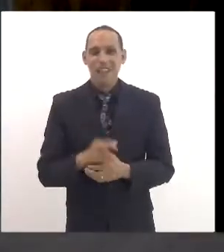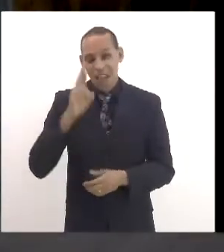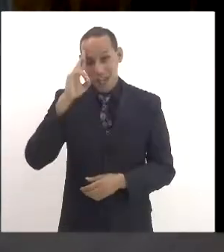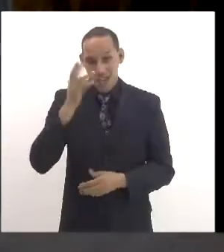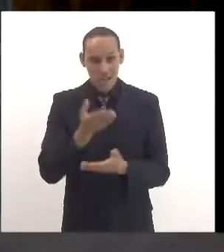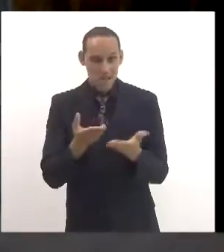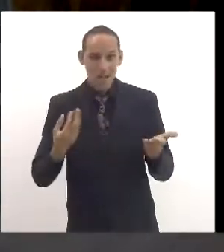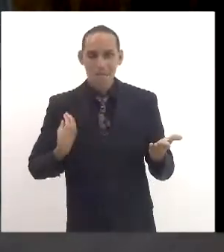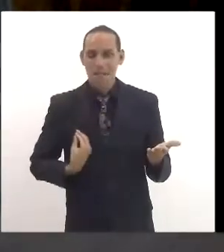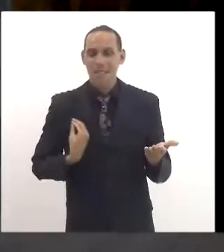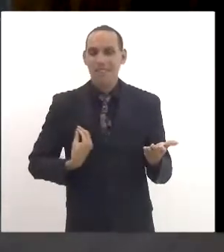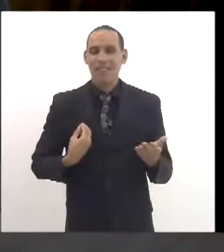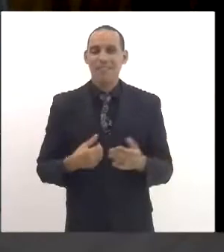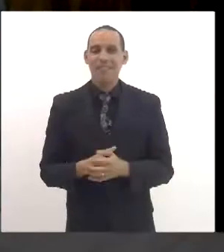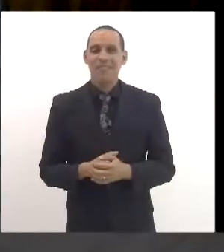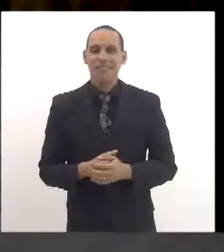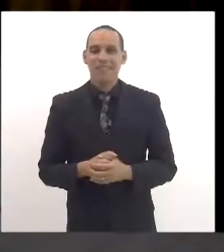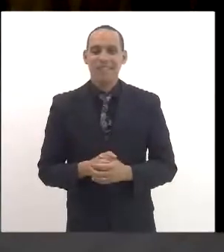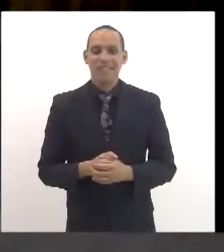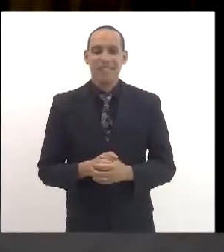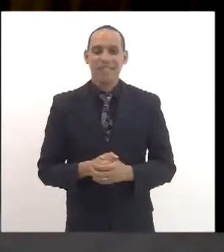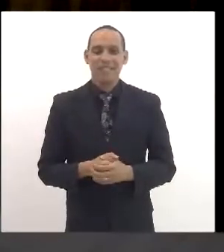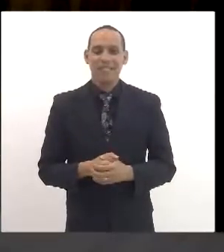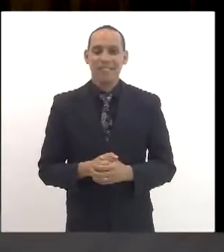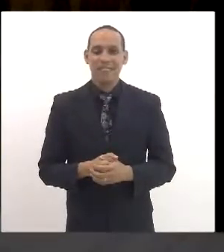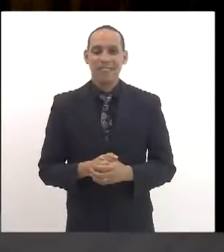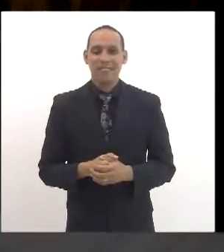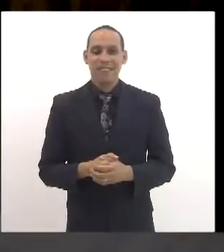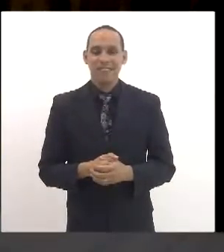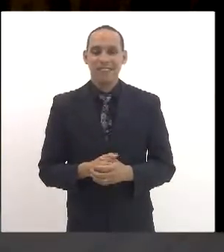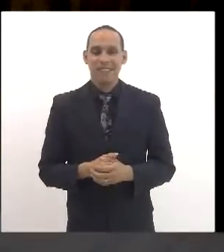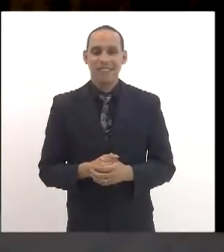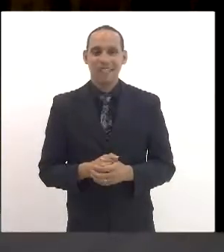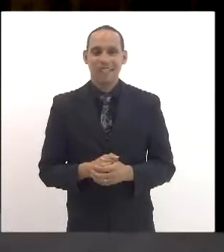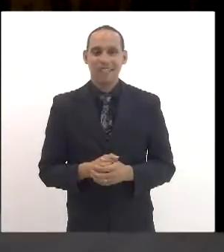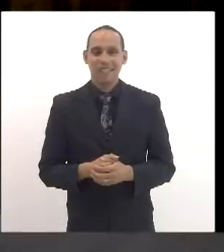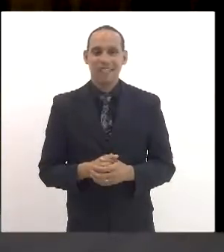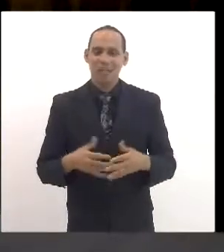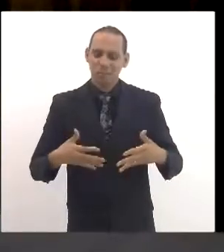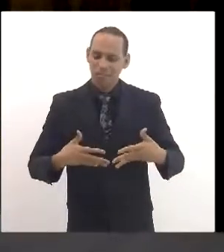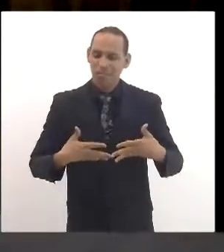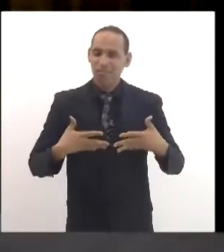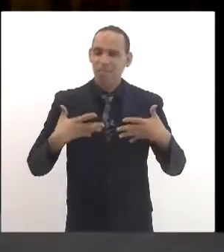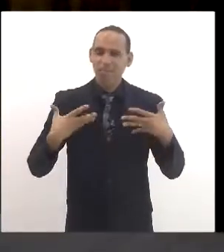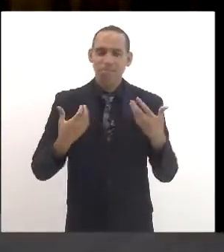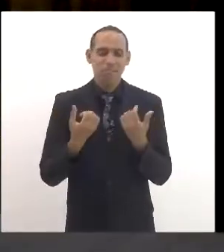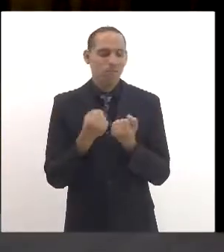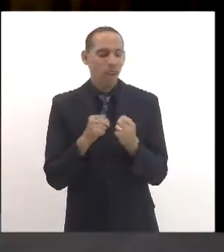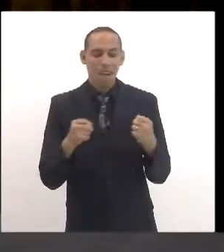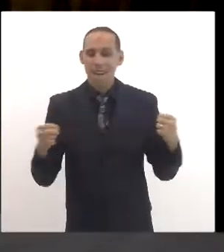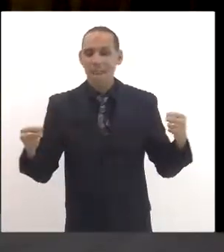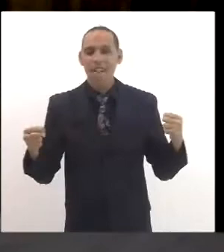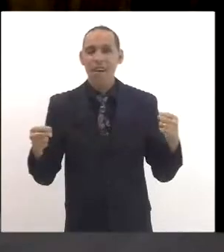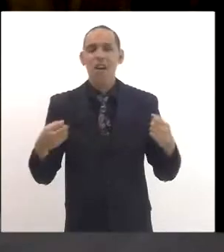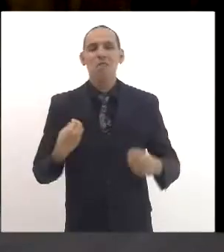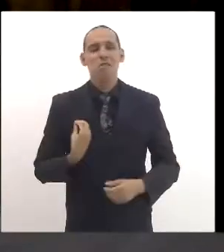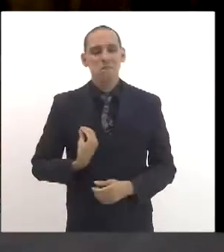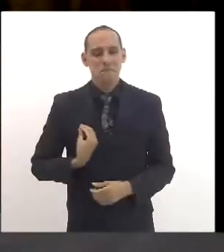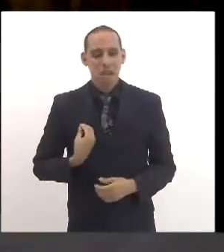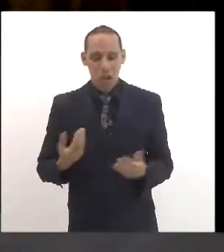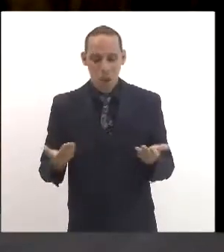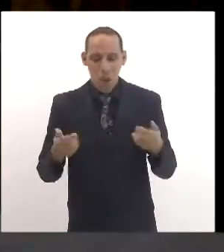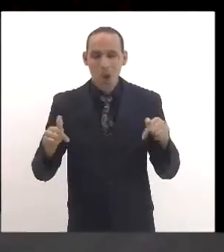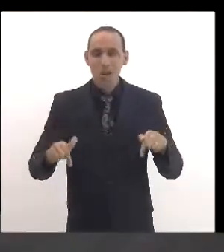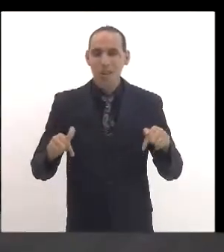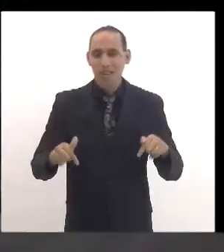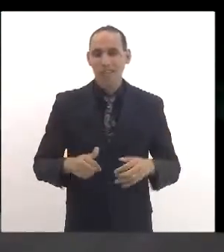autoridades aqui presentes. É uma honra enorme estar hoje